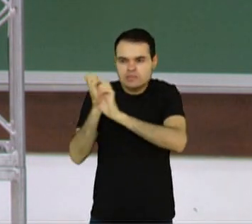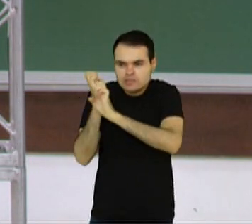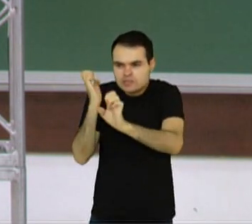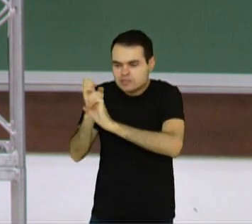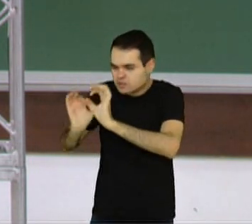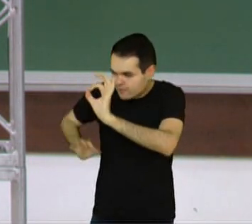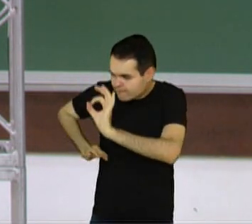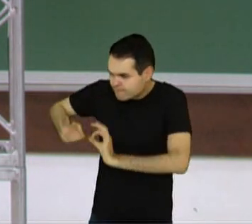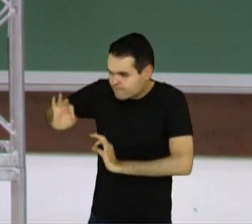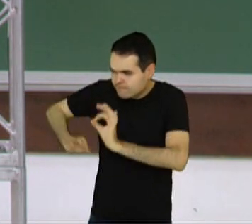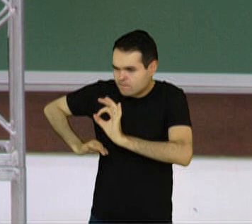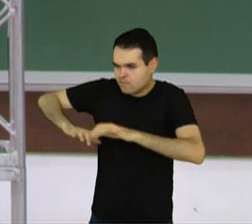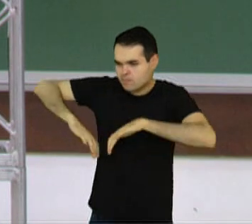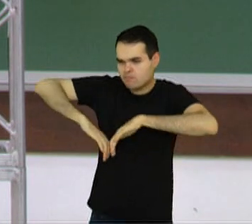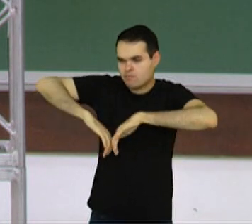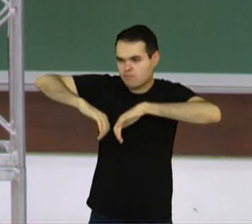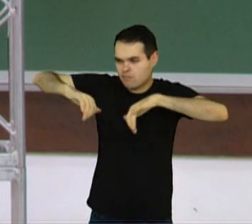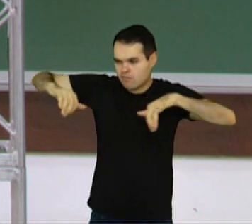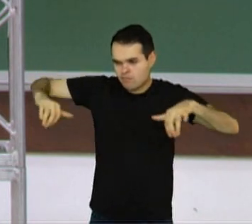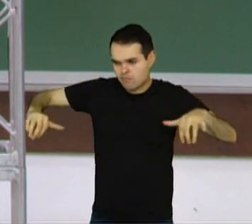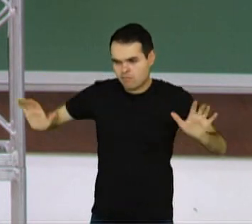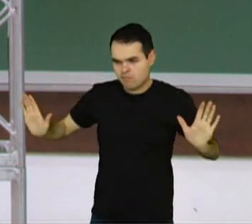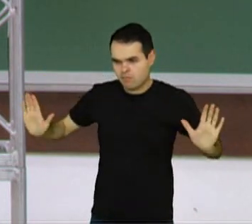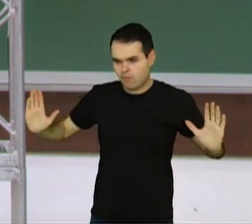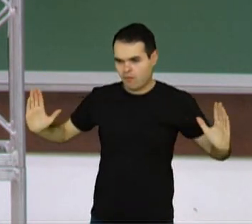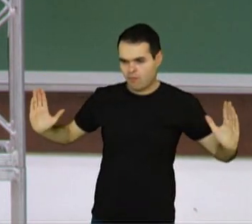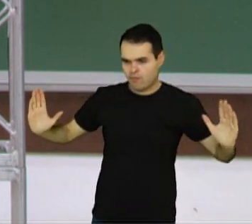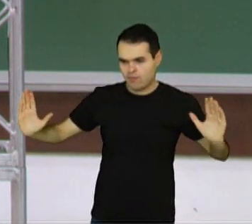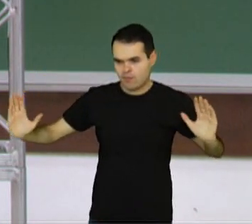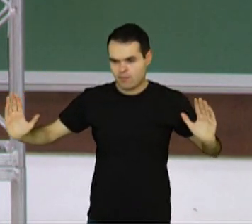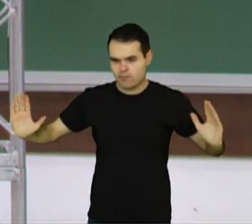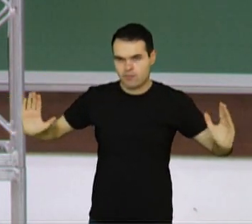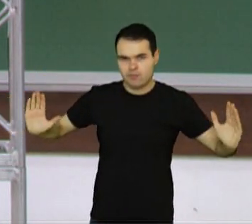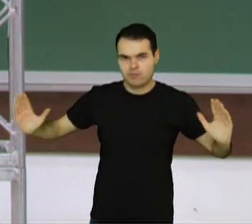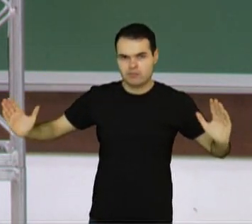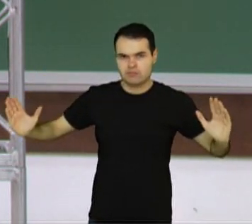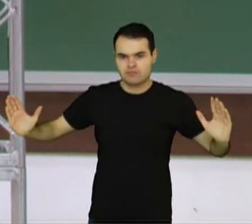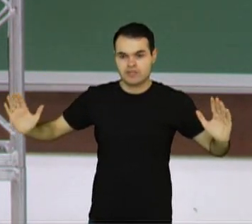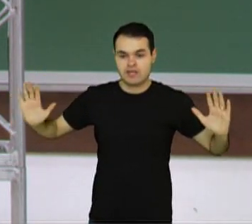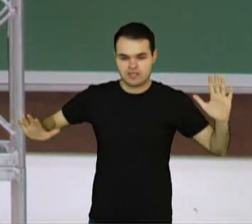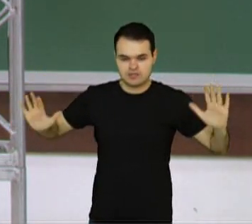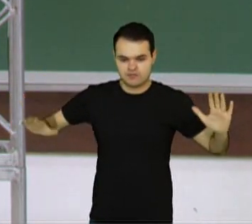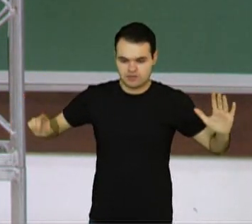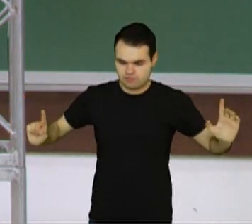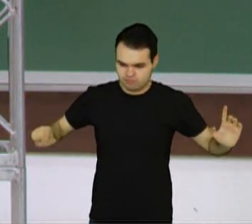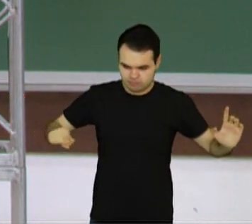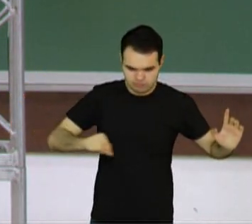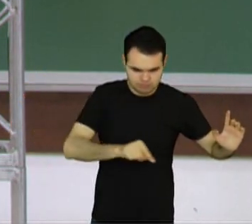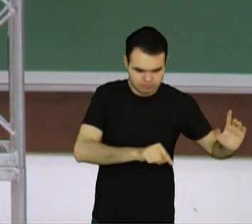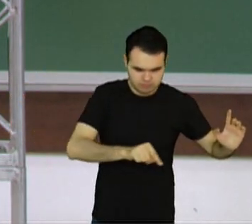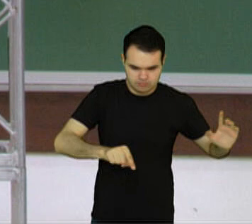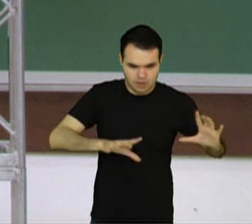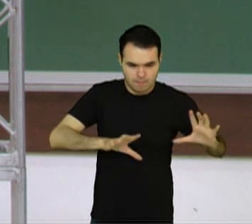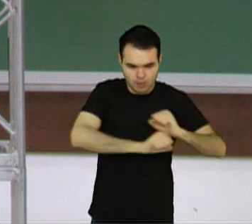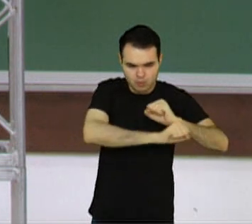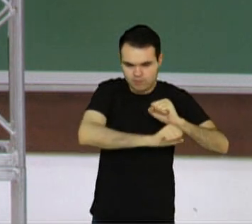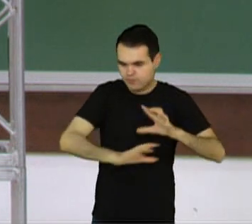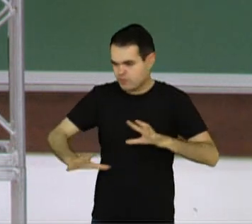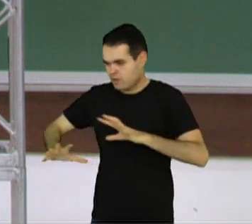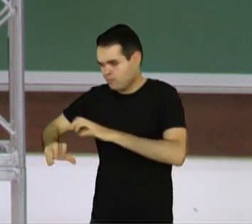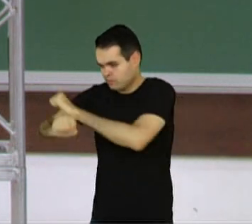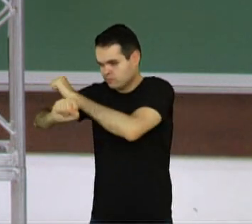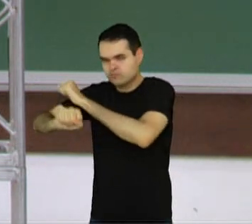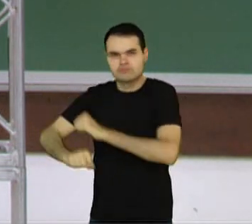estar concentrando mais ou menos pontos de ruído, onde você consegue ter a aniquilação do som. E aí você vai estar ouvindo diretamente,